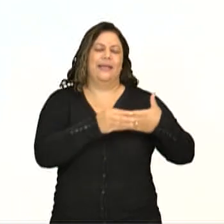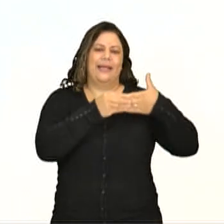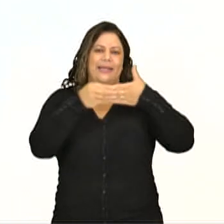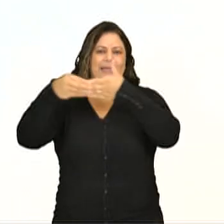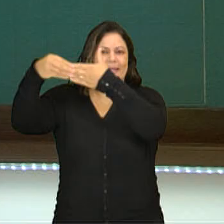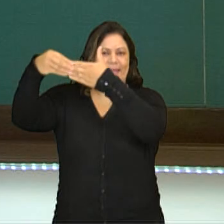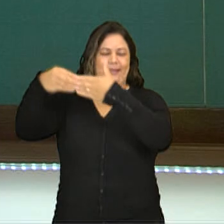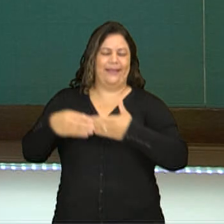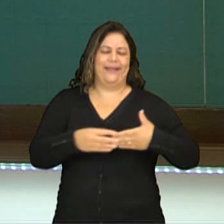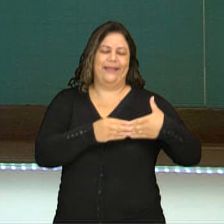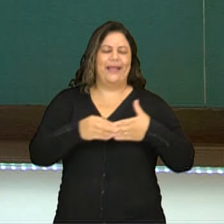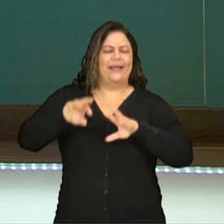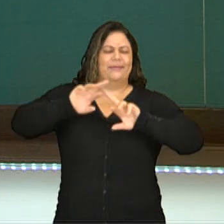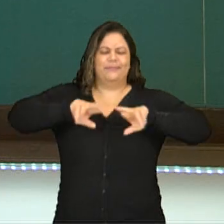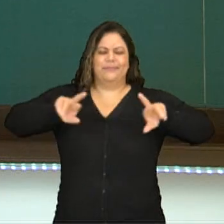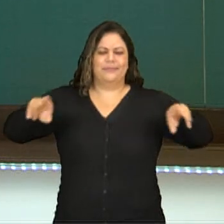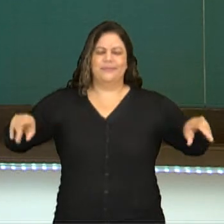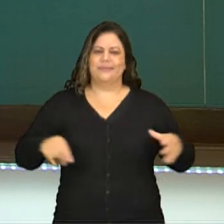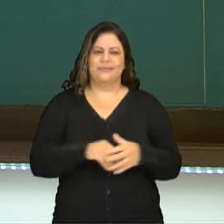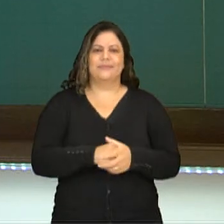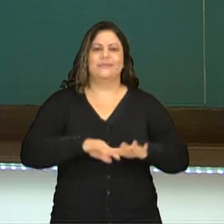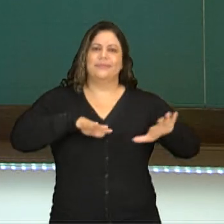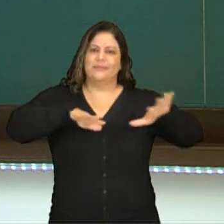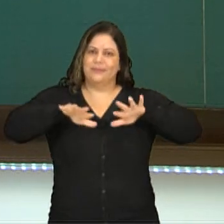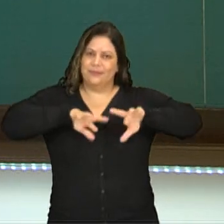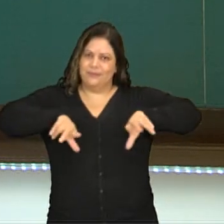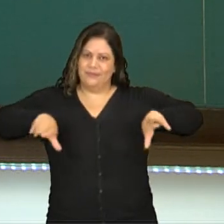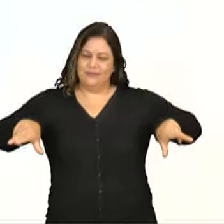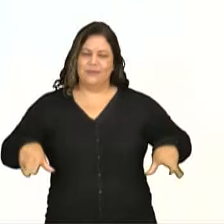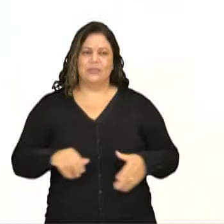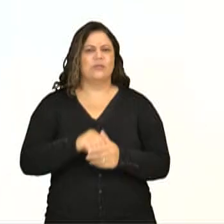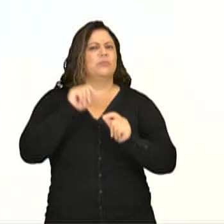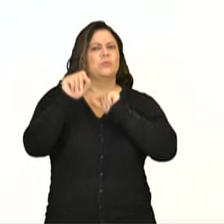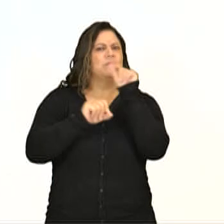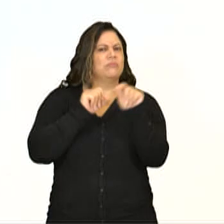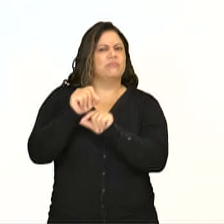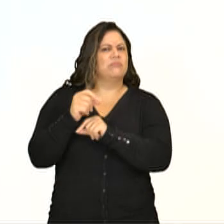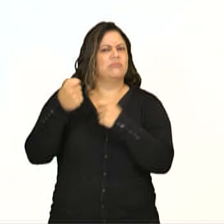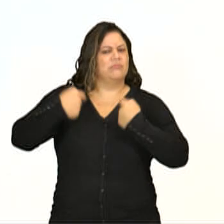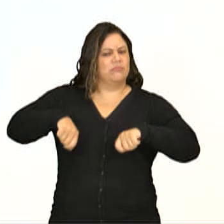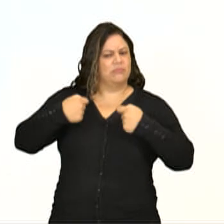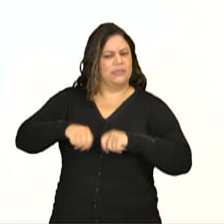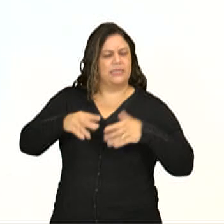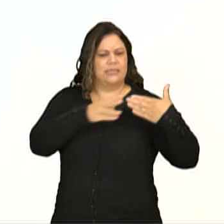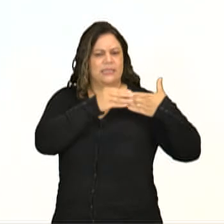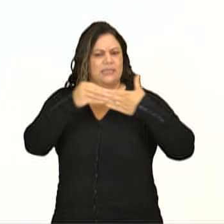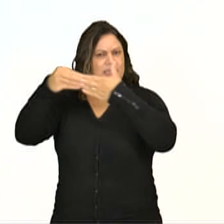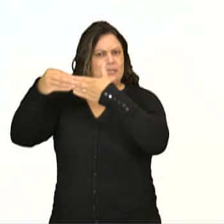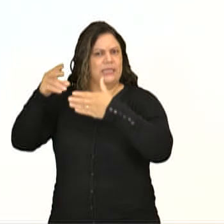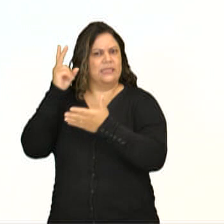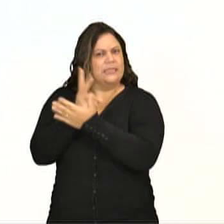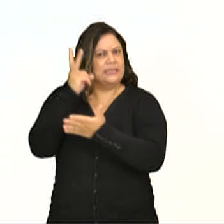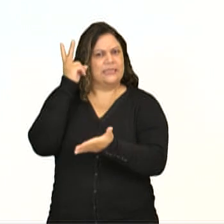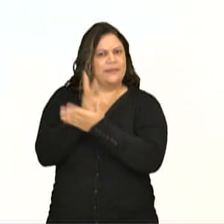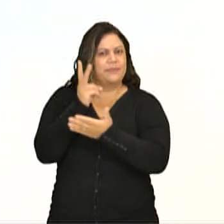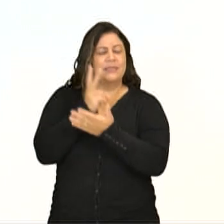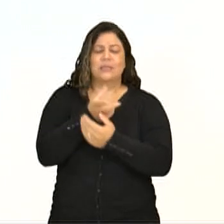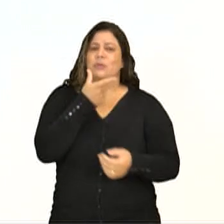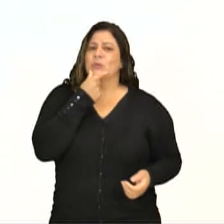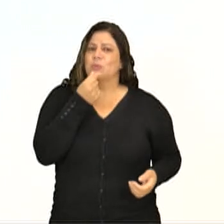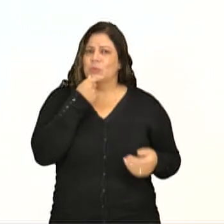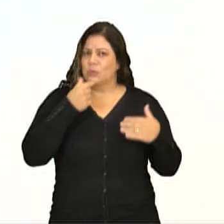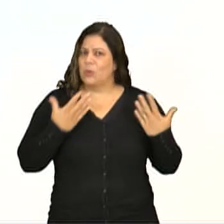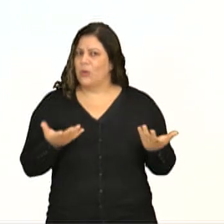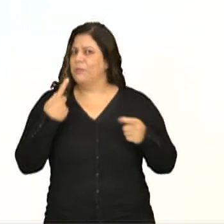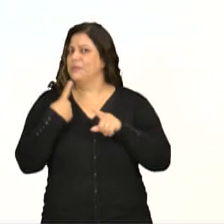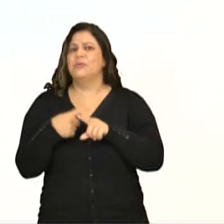diferentes ritmos que nós estamos observando. Quem deve guiar nas danças de salão? Será que são sempre os homens?